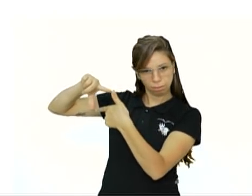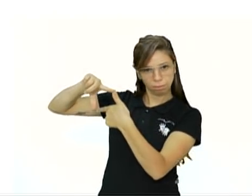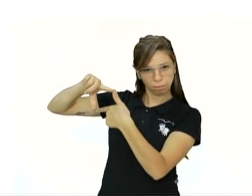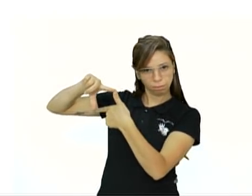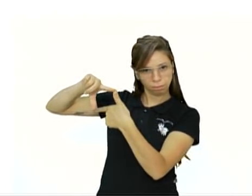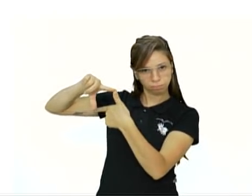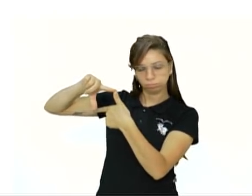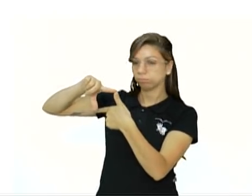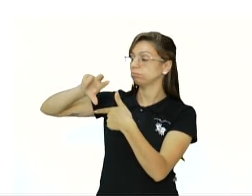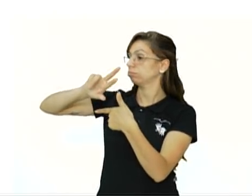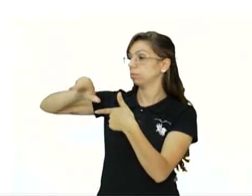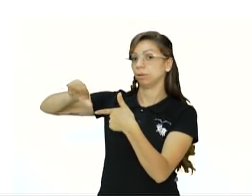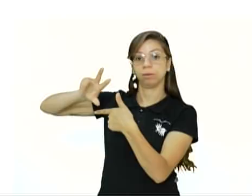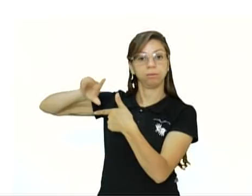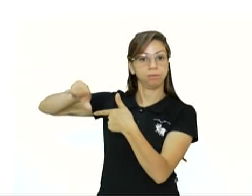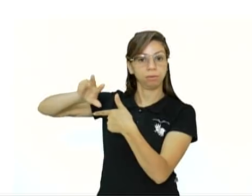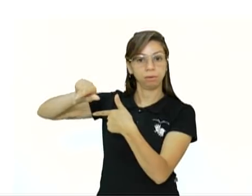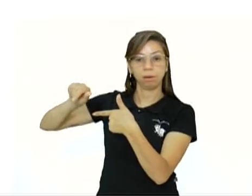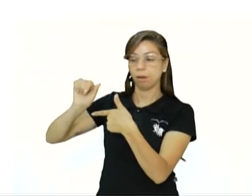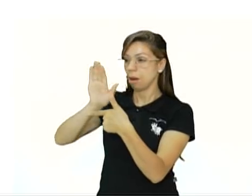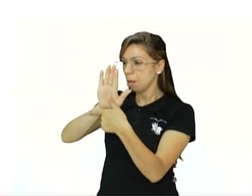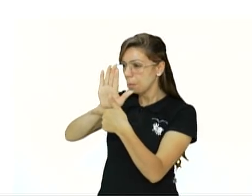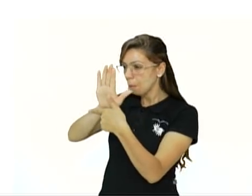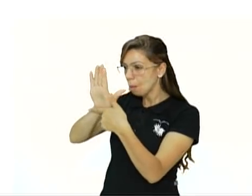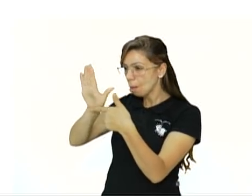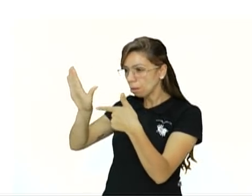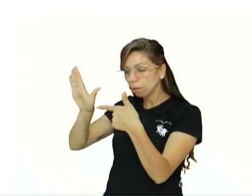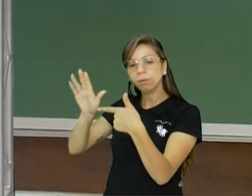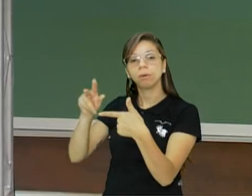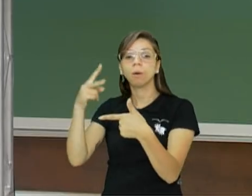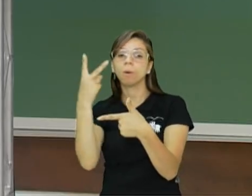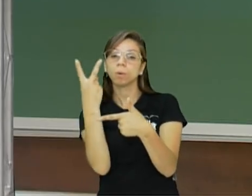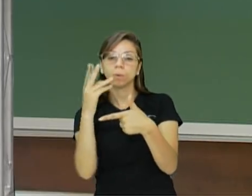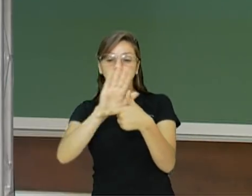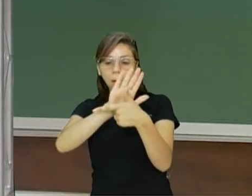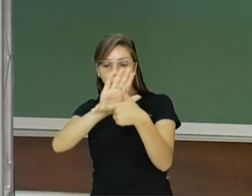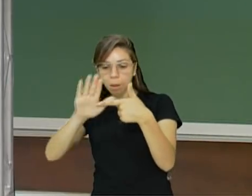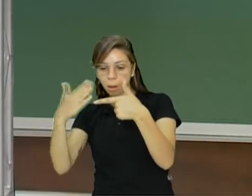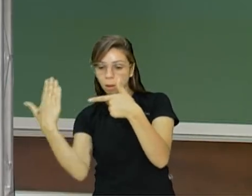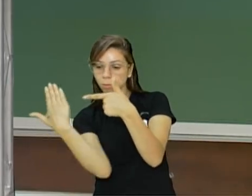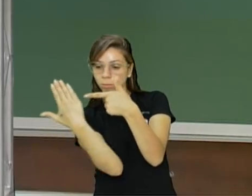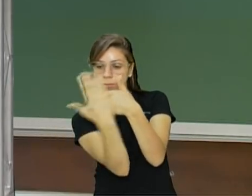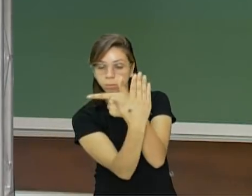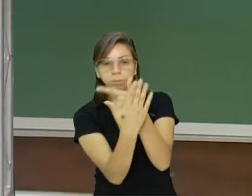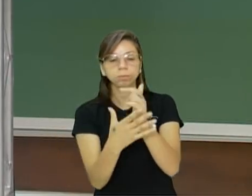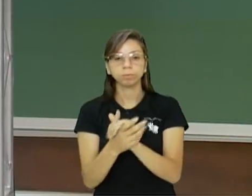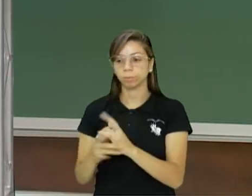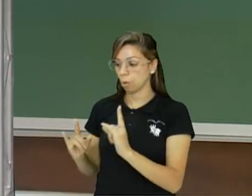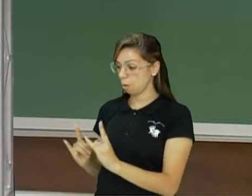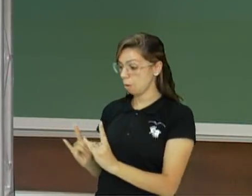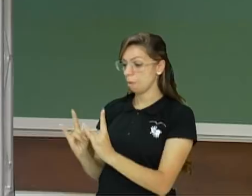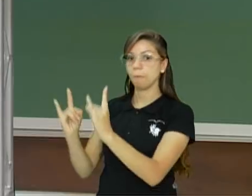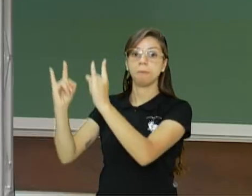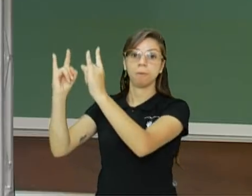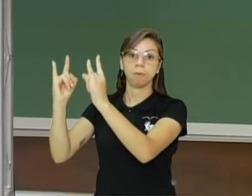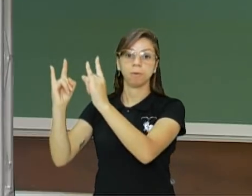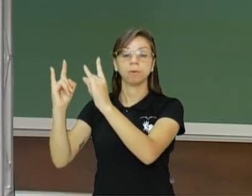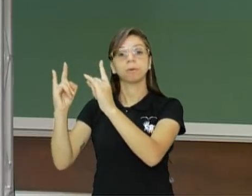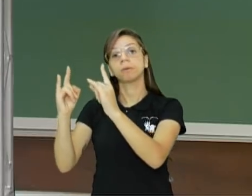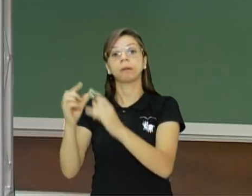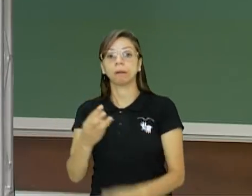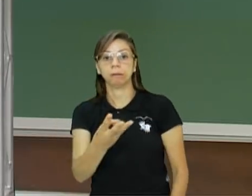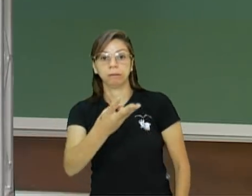um retângulo, ele é planificado, só tem 2 dimensões. O prédio, nós temos